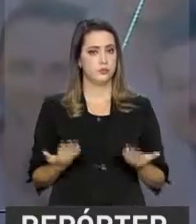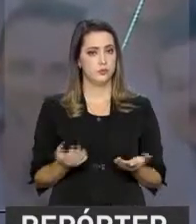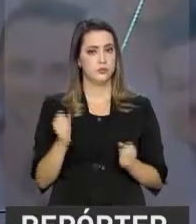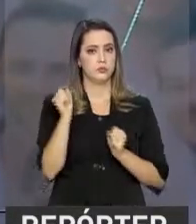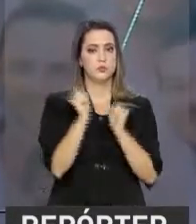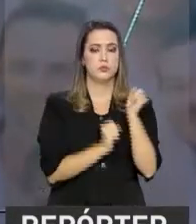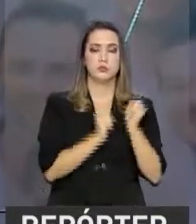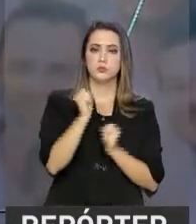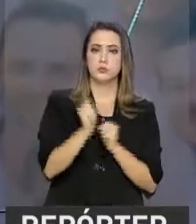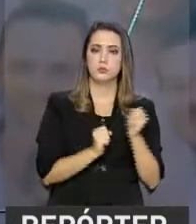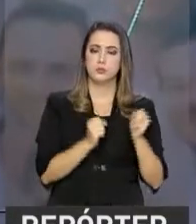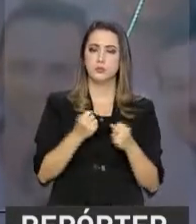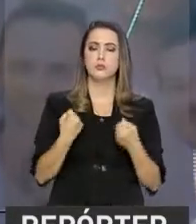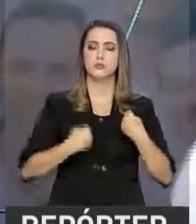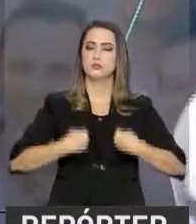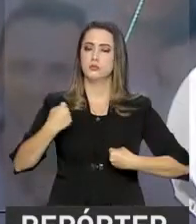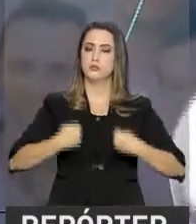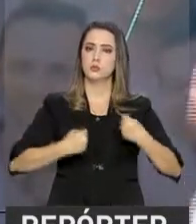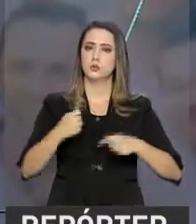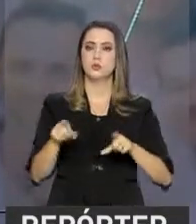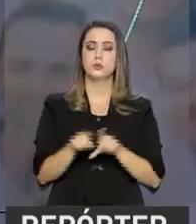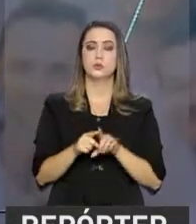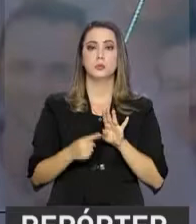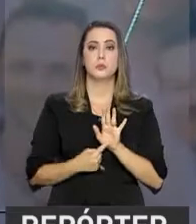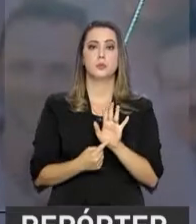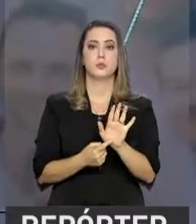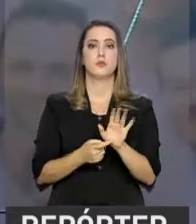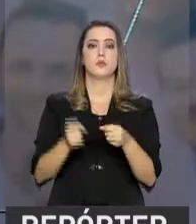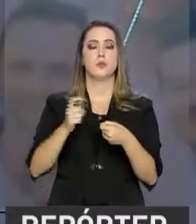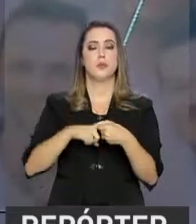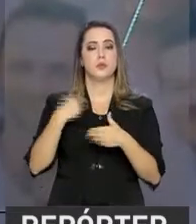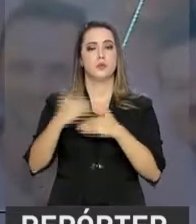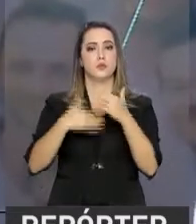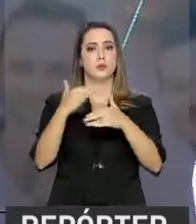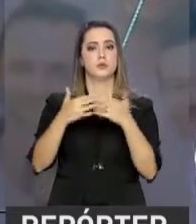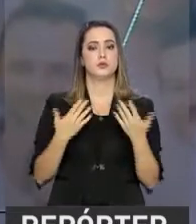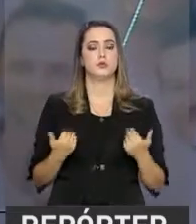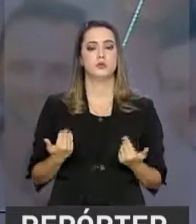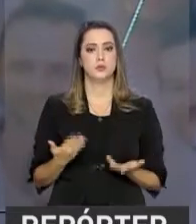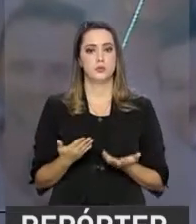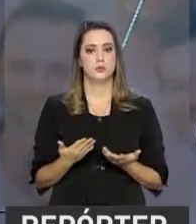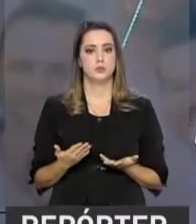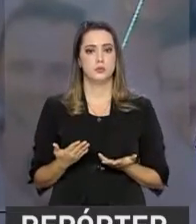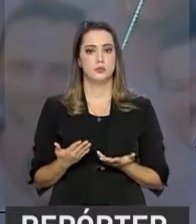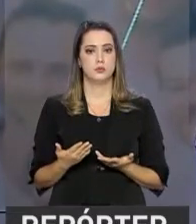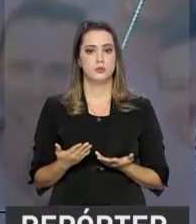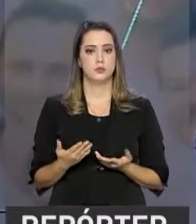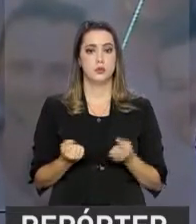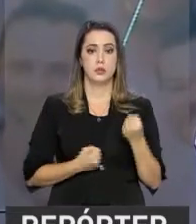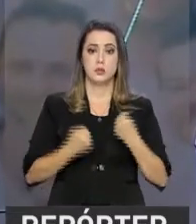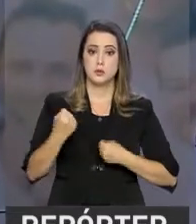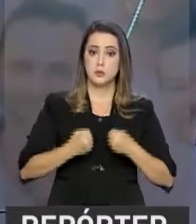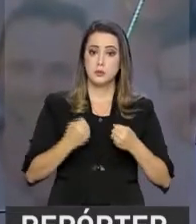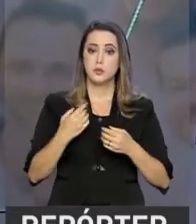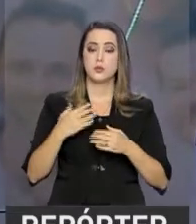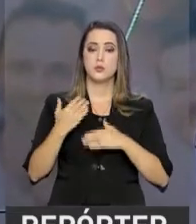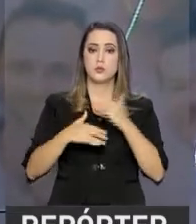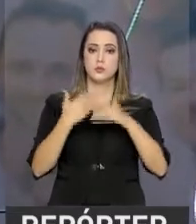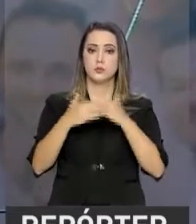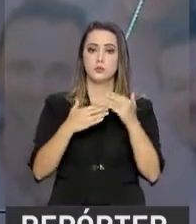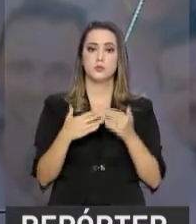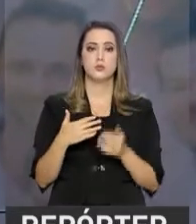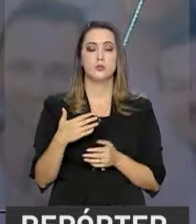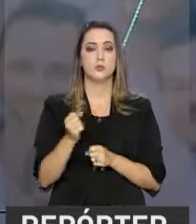a indústria automobilística mostra números de recuperação impressionantes. A recuperação de automóvel no